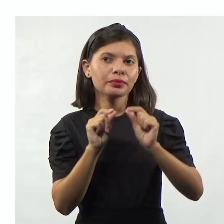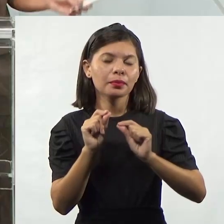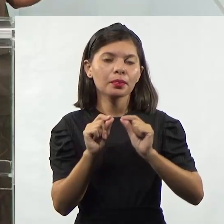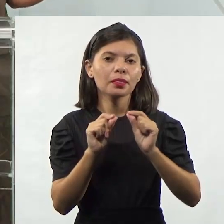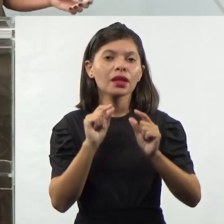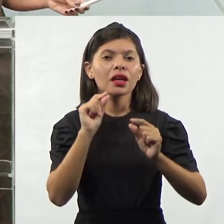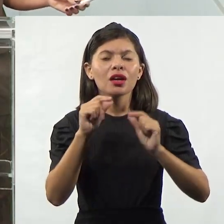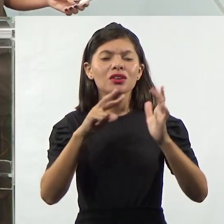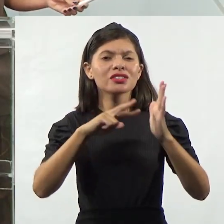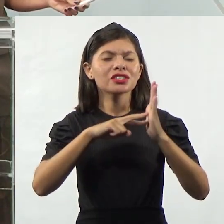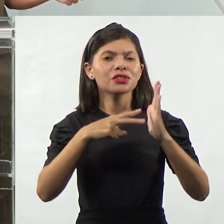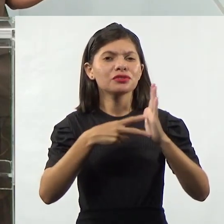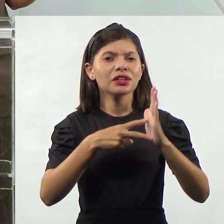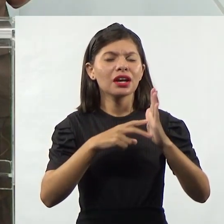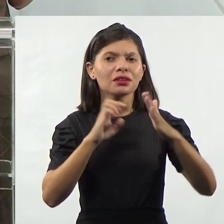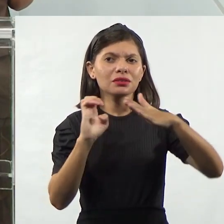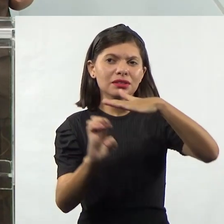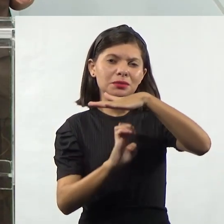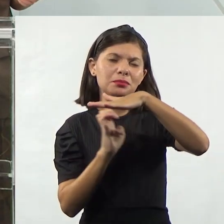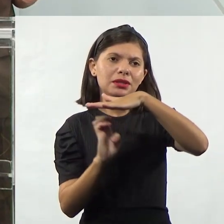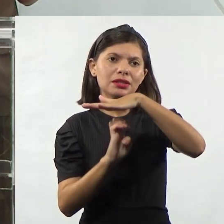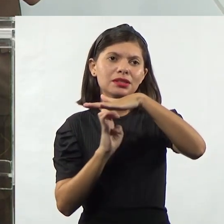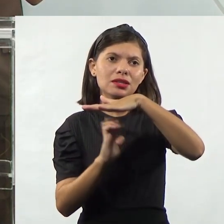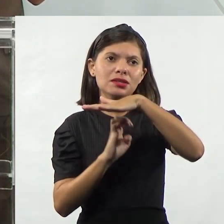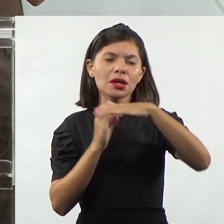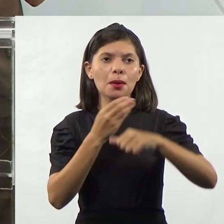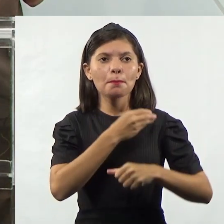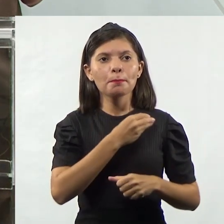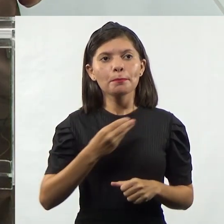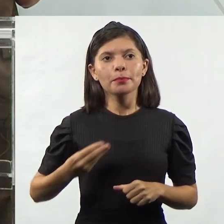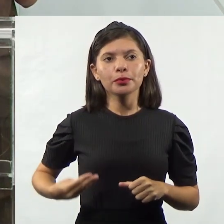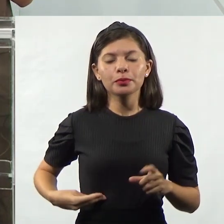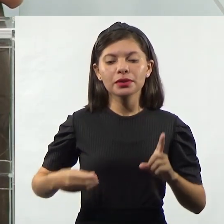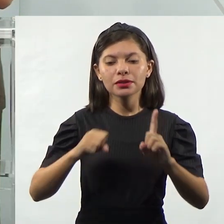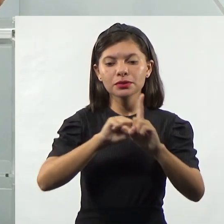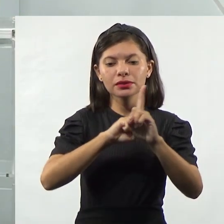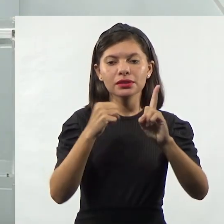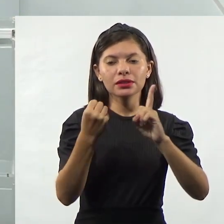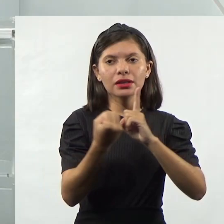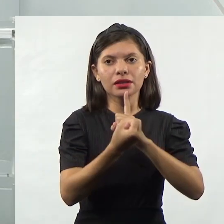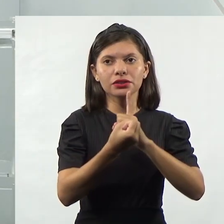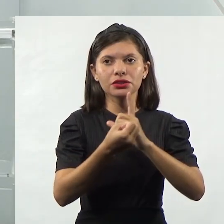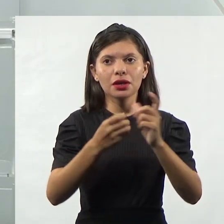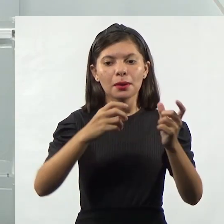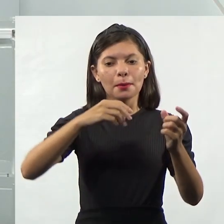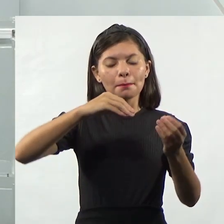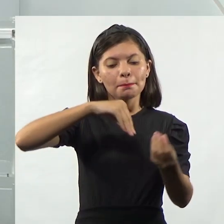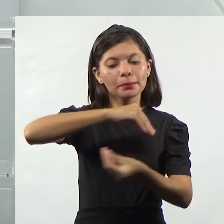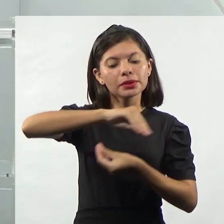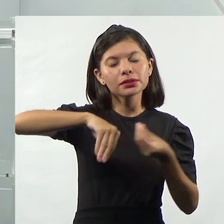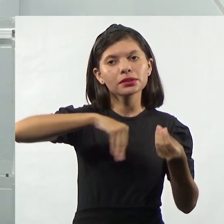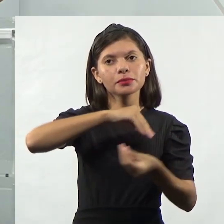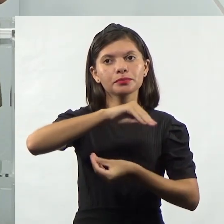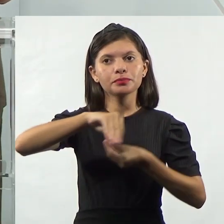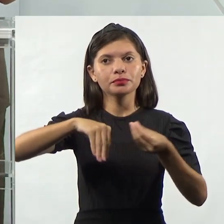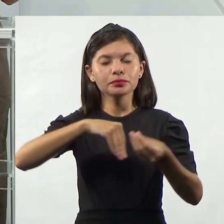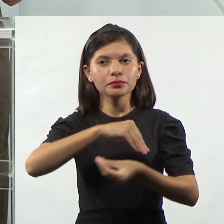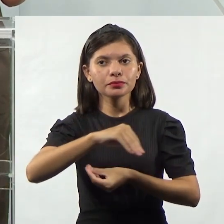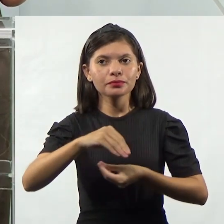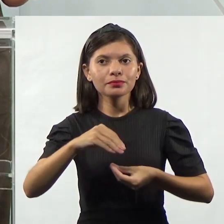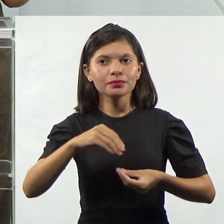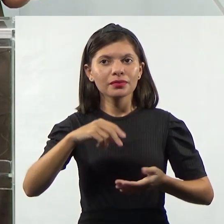as estatais, quem são as estatais? As empresas públicas e as sociedades de economia mista